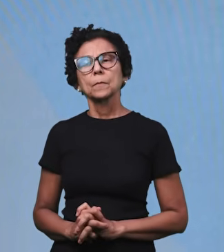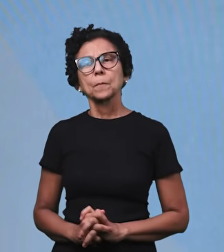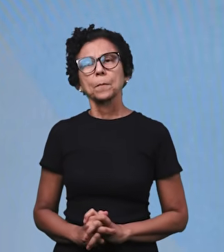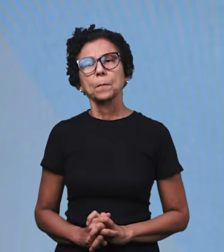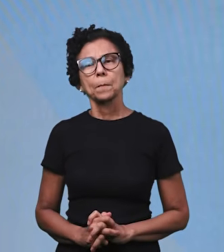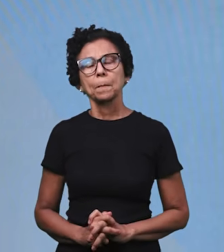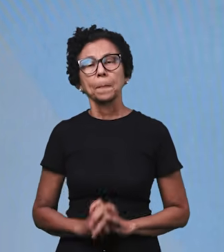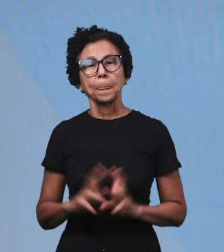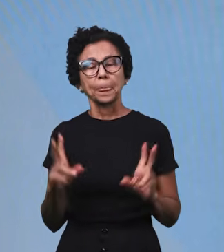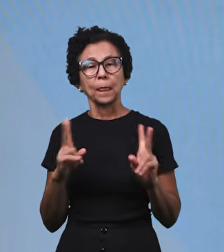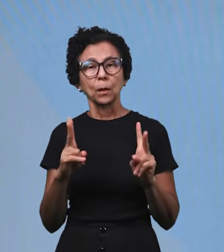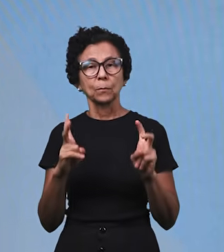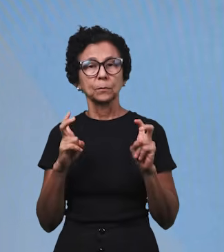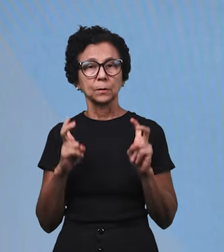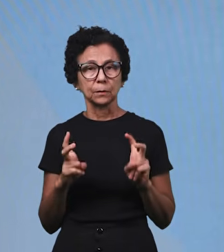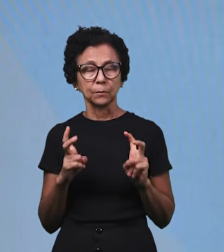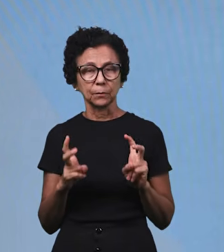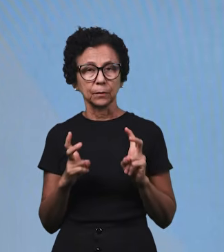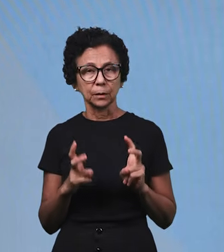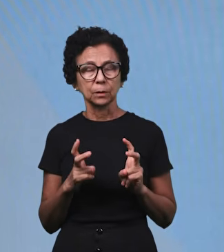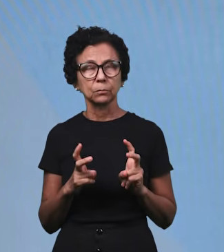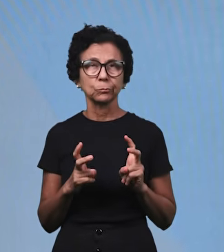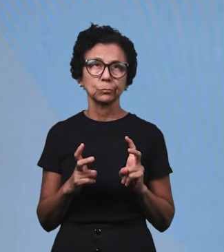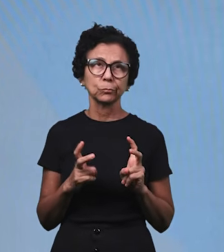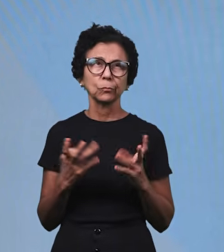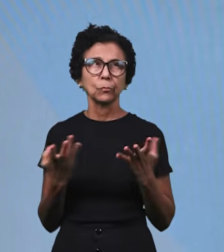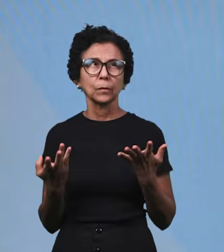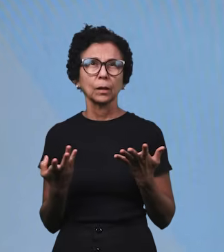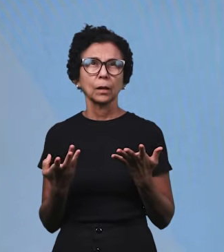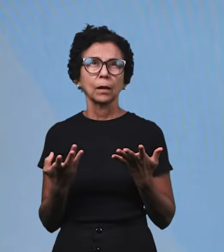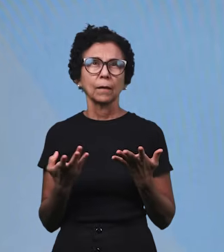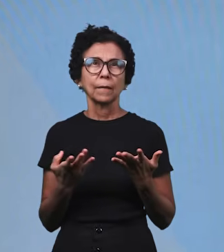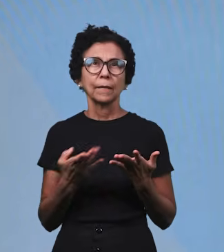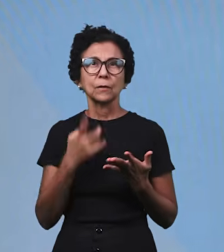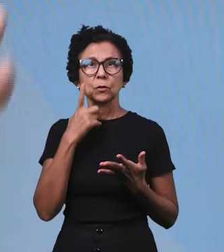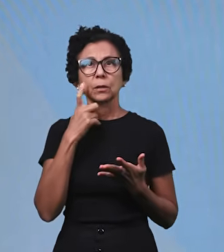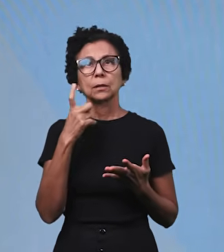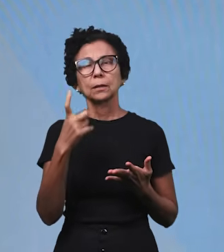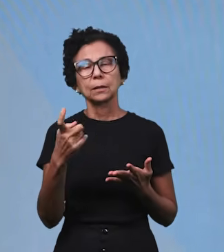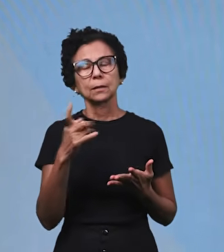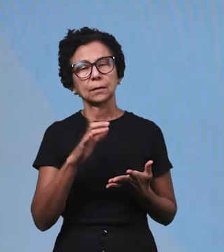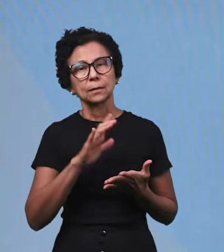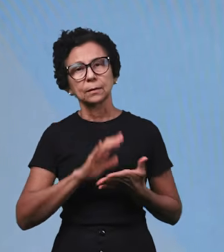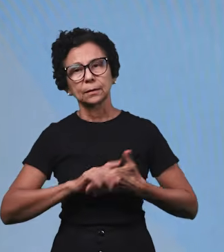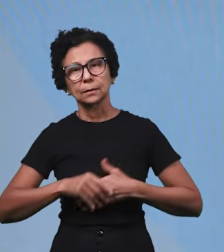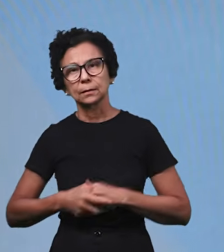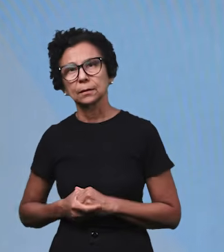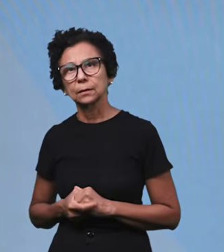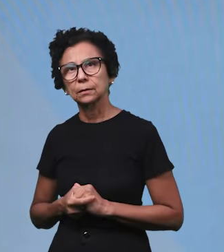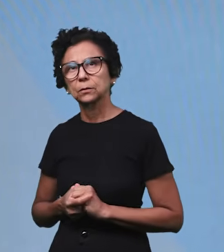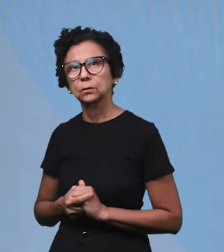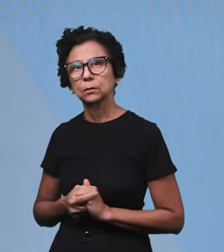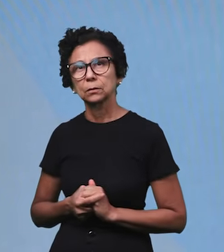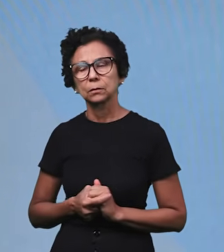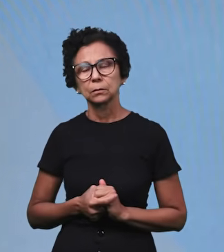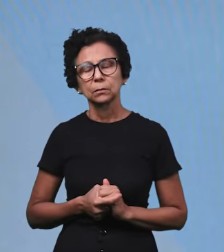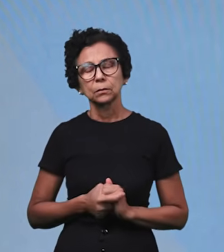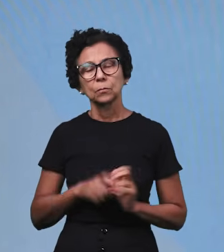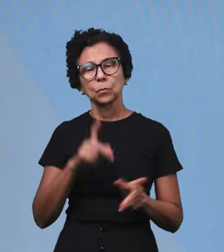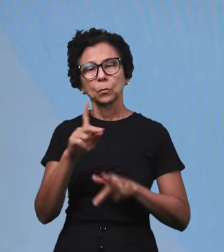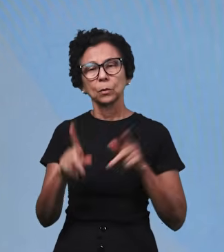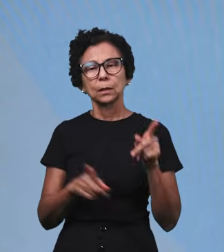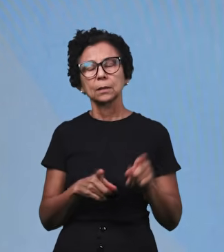progressão. Então a gente está vendo, hoje eu acho que é um boom, é interessante você estar trazendo esse assunto